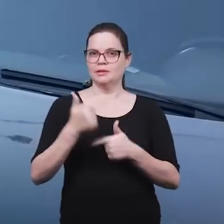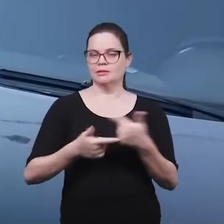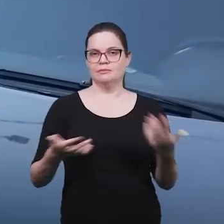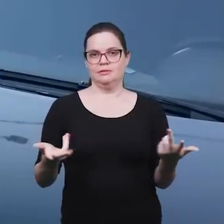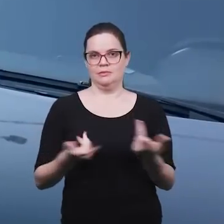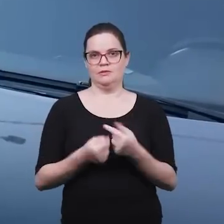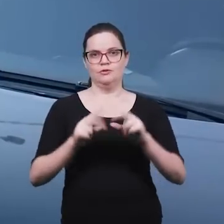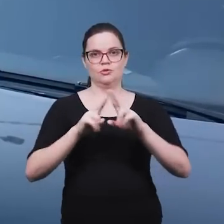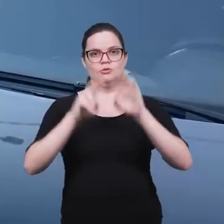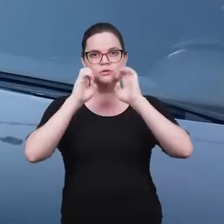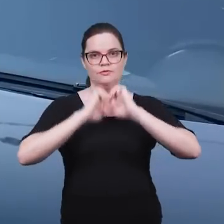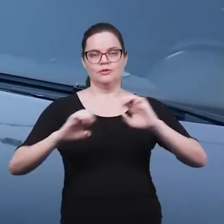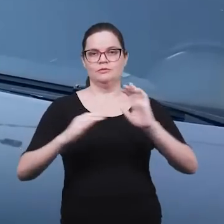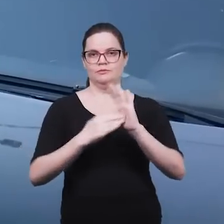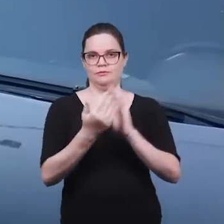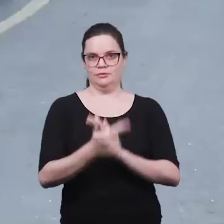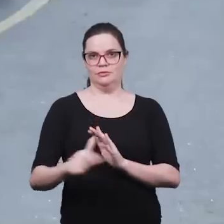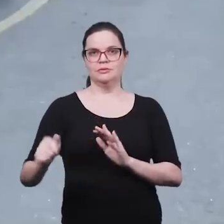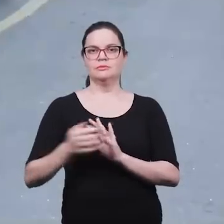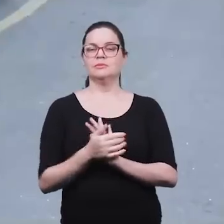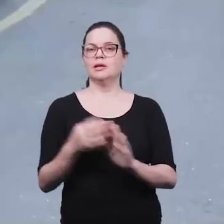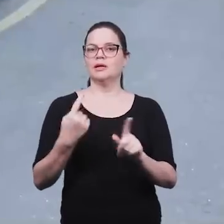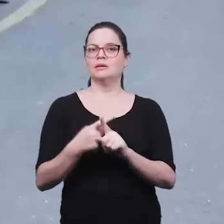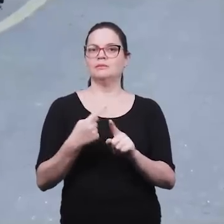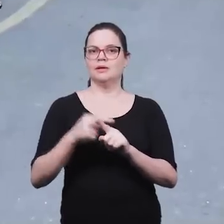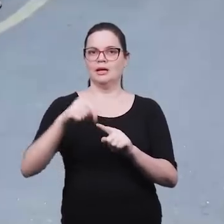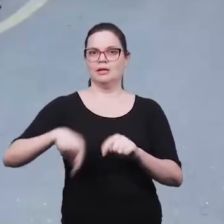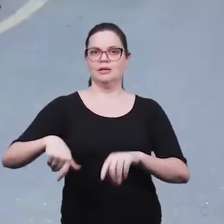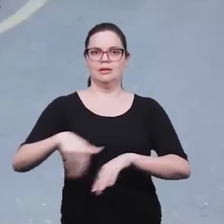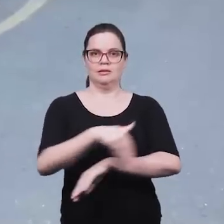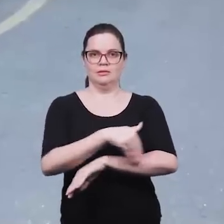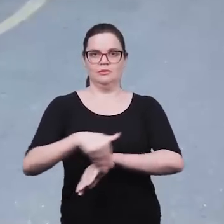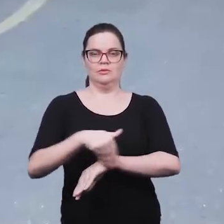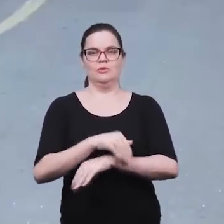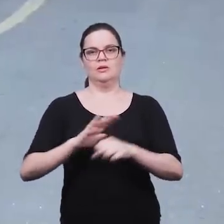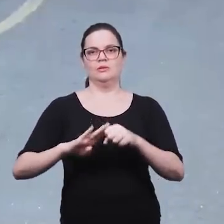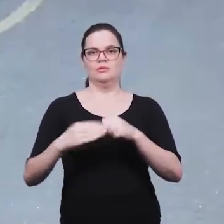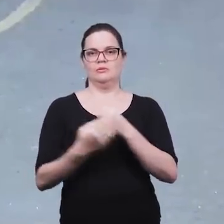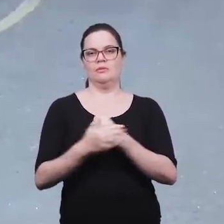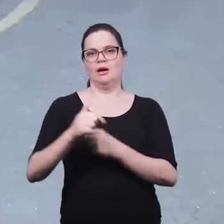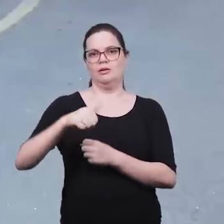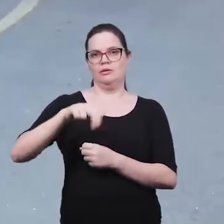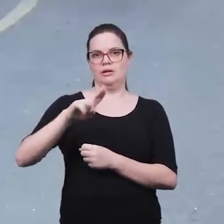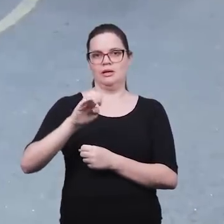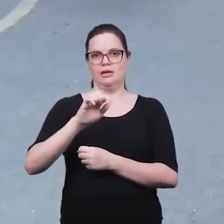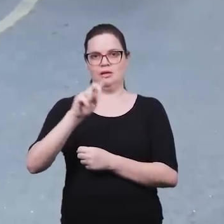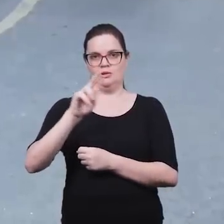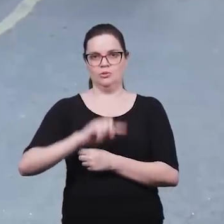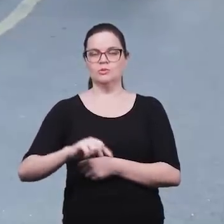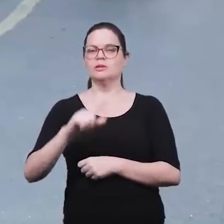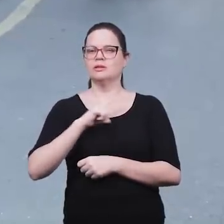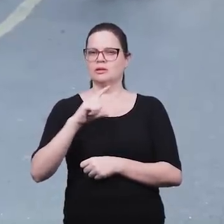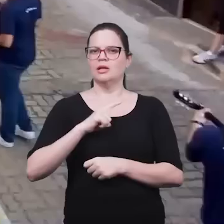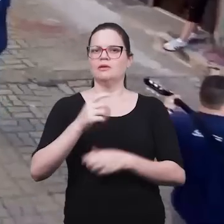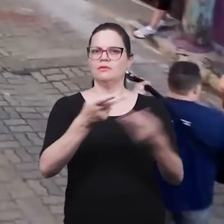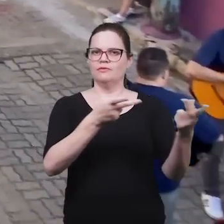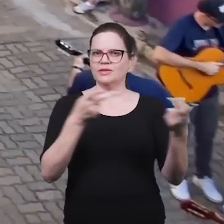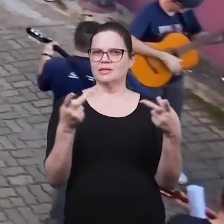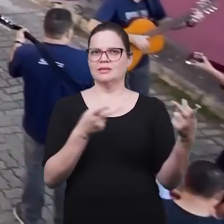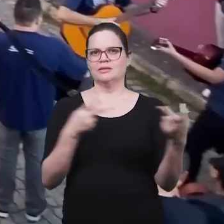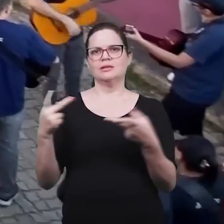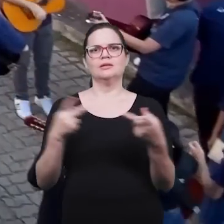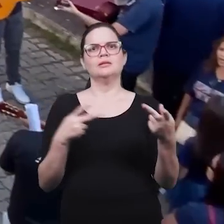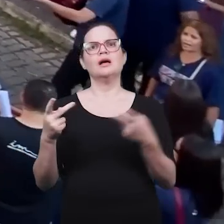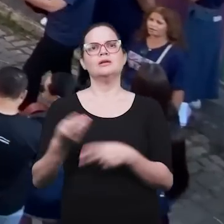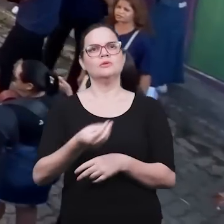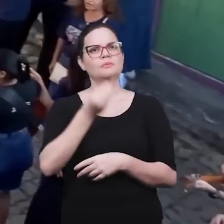do Evangelho Sem Fronteiras que foi feito no bairro da Figueira, em Queluz. O Senhor trouxe visitantes, eles tiveram